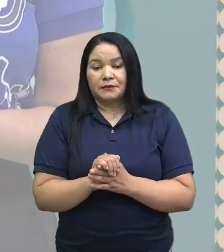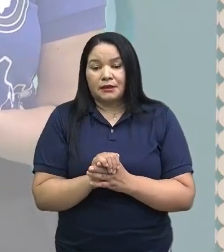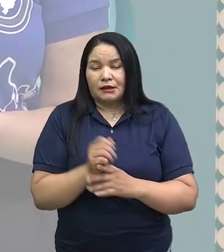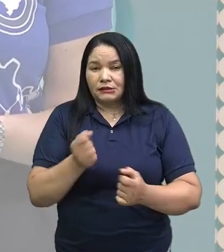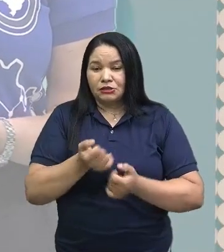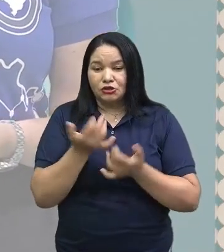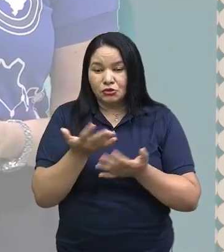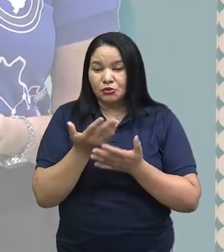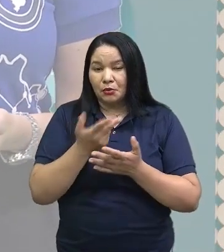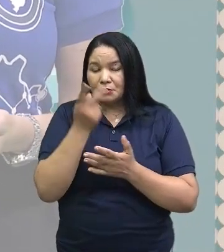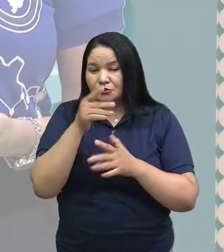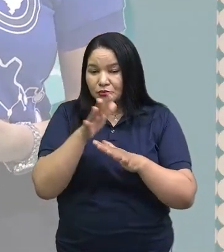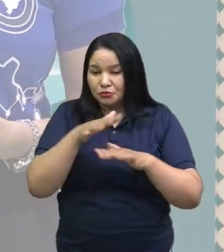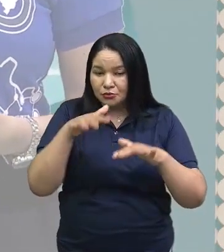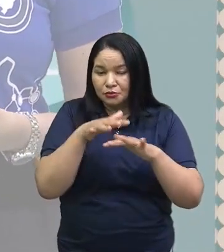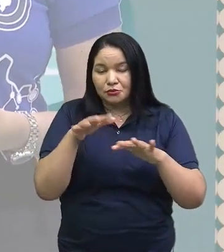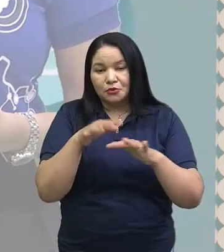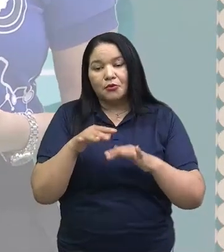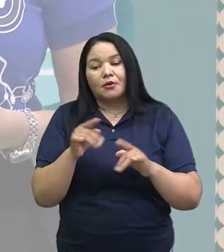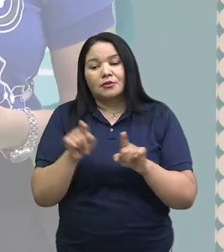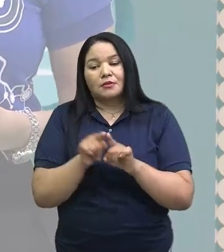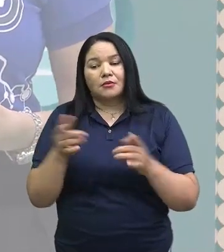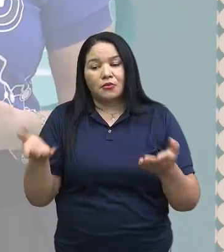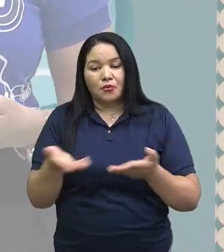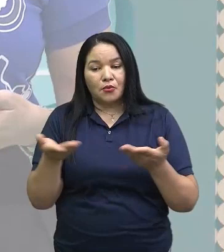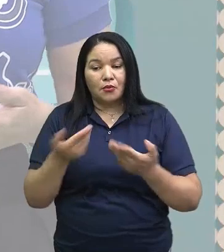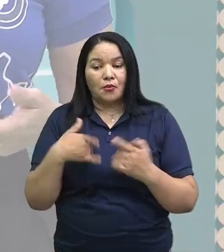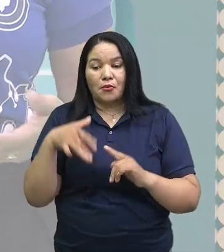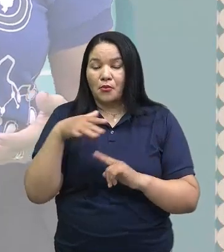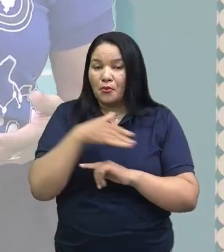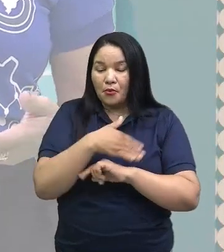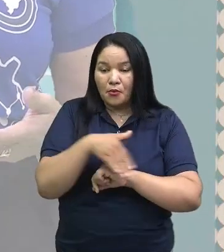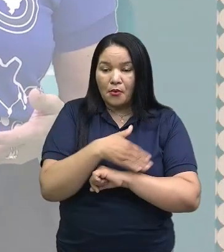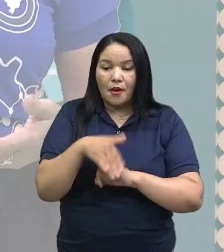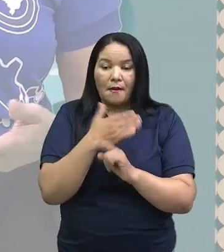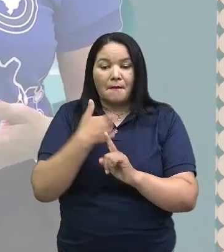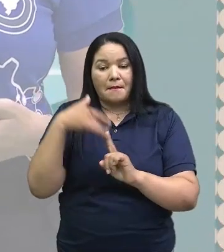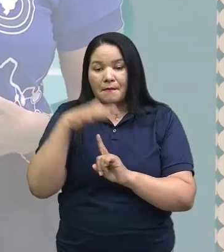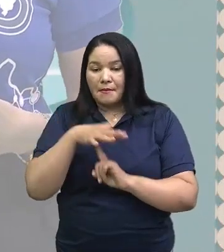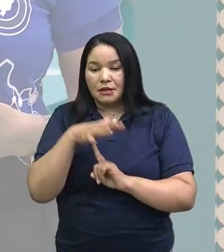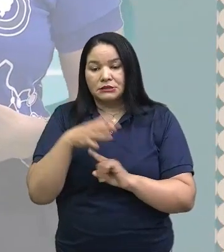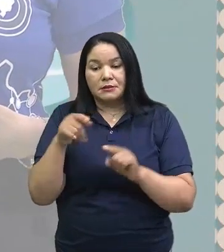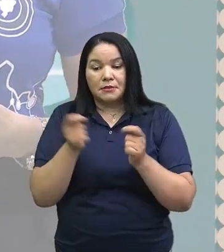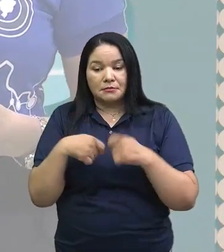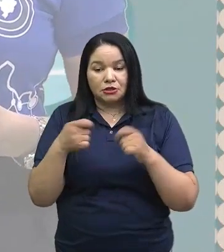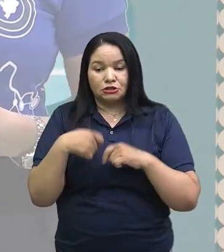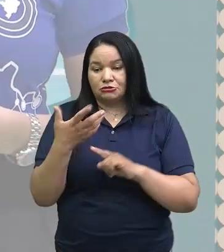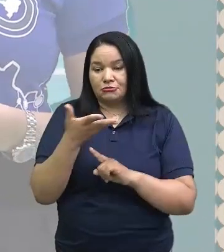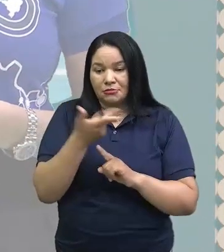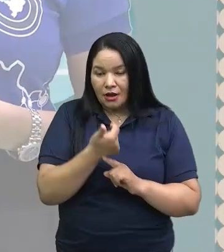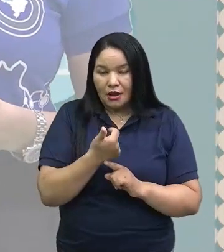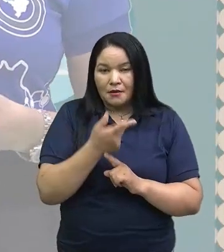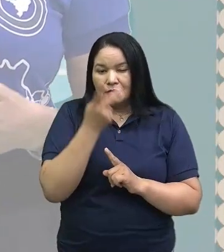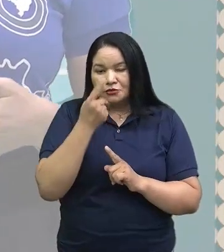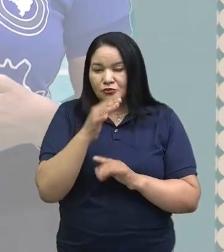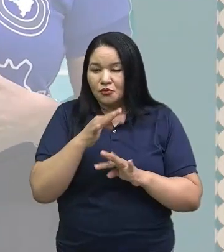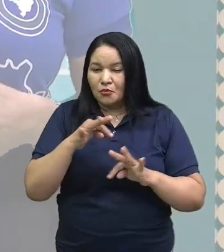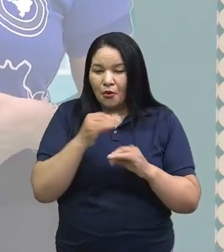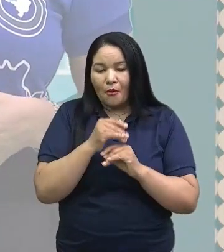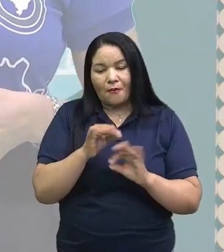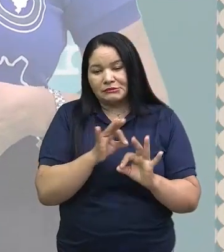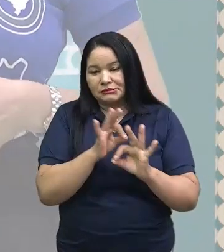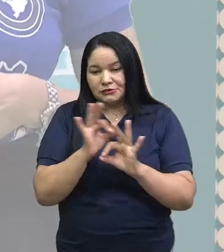locais públicos, como ruas e praças, permitindo que essa arte atingisse o maior número